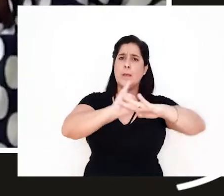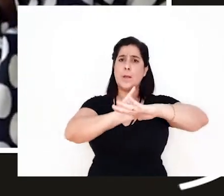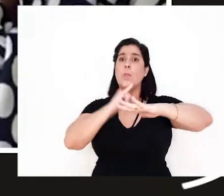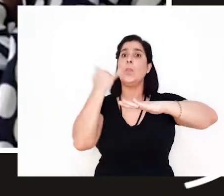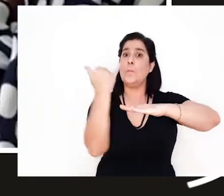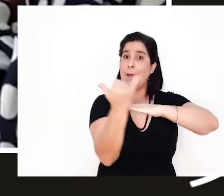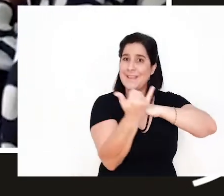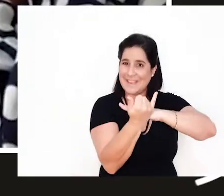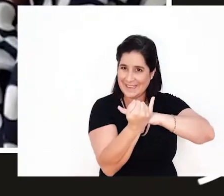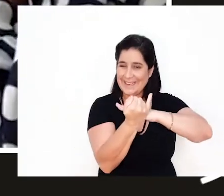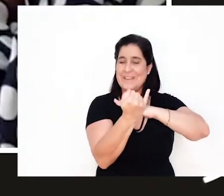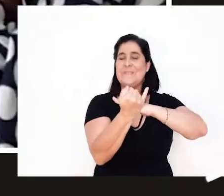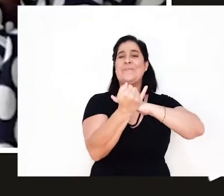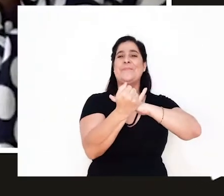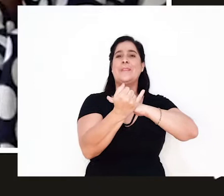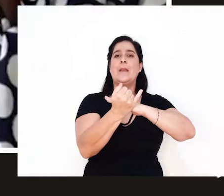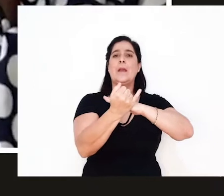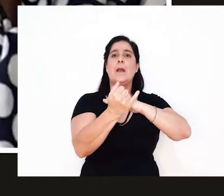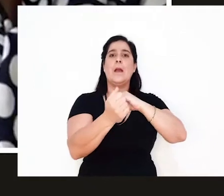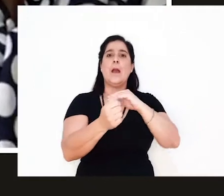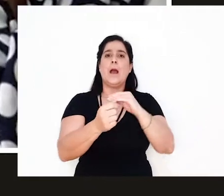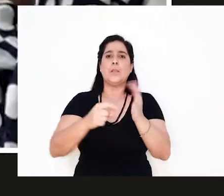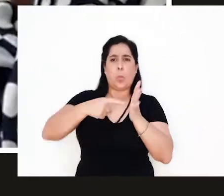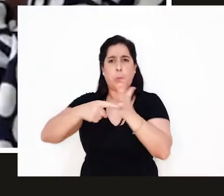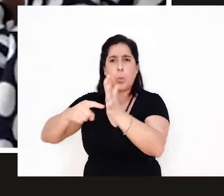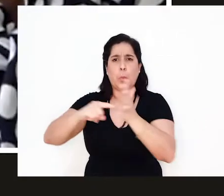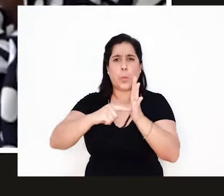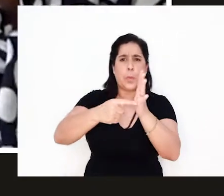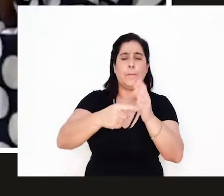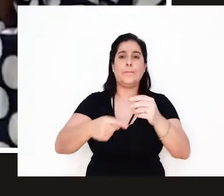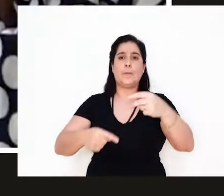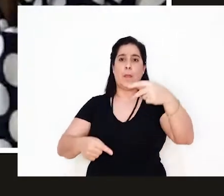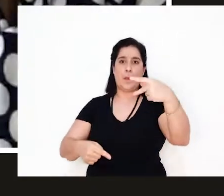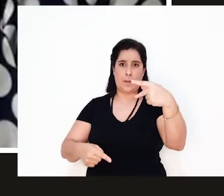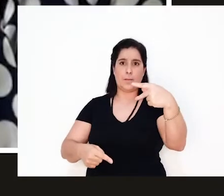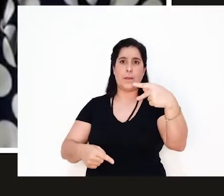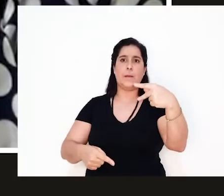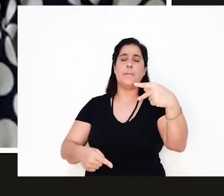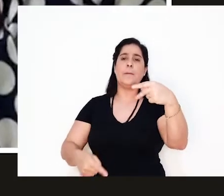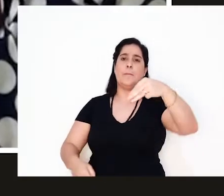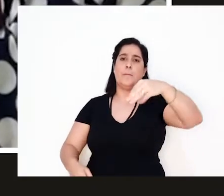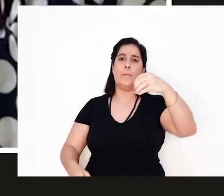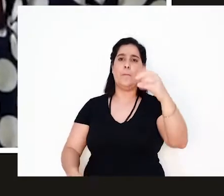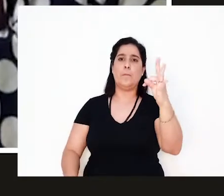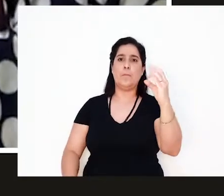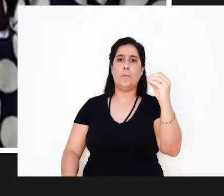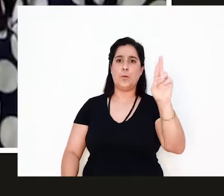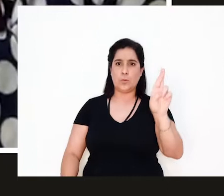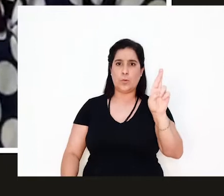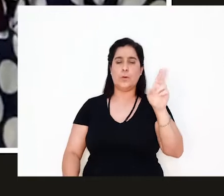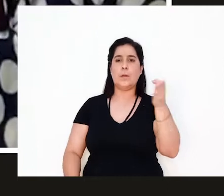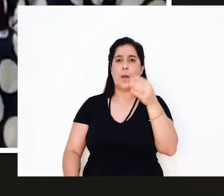Ali dentro a gente punha uma motobomba para jogar água para as caixas. Dali, então, a água